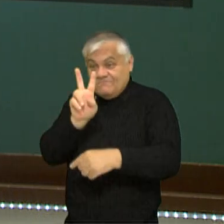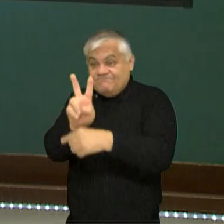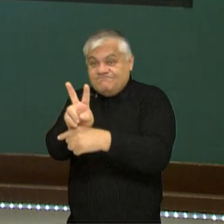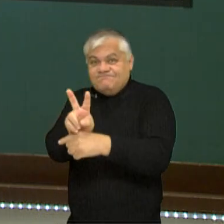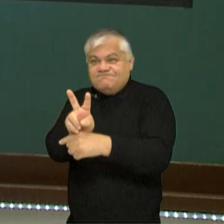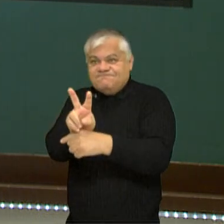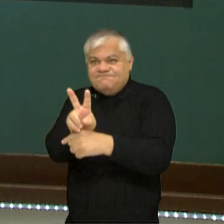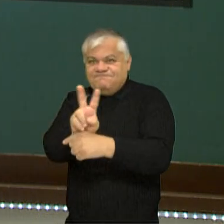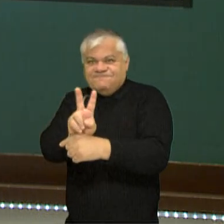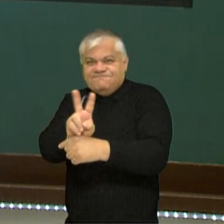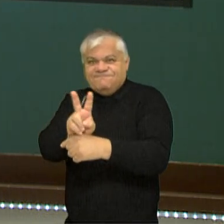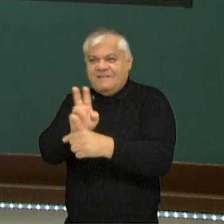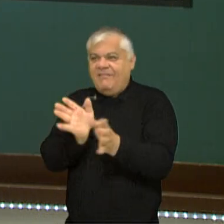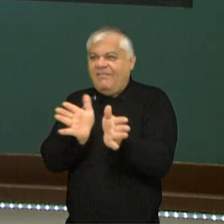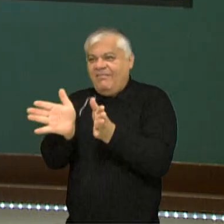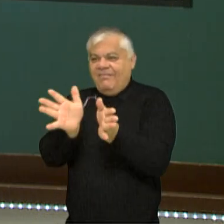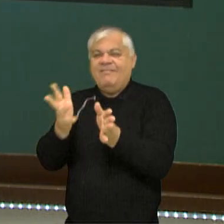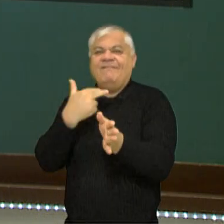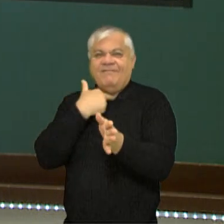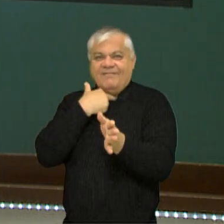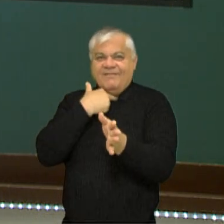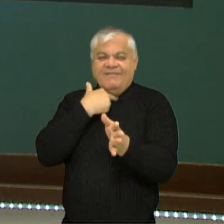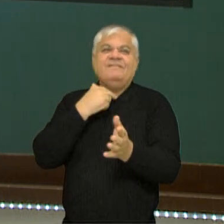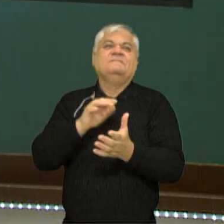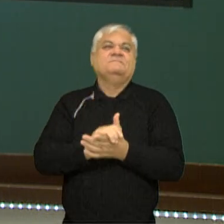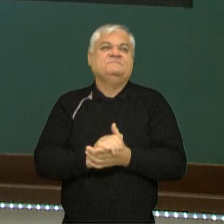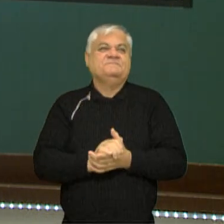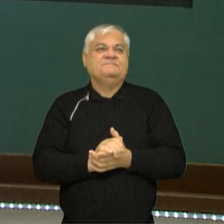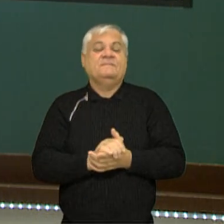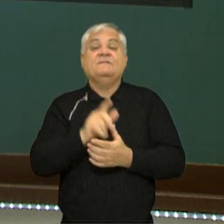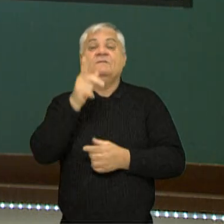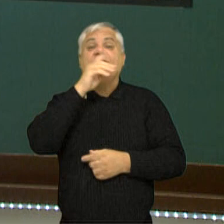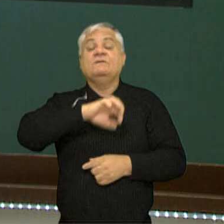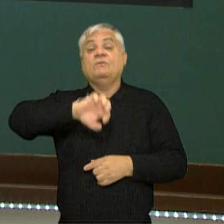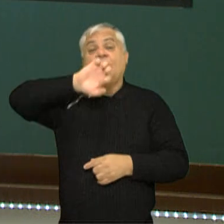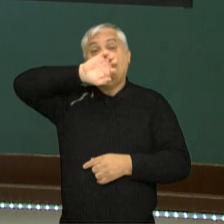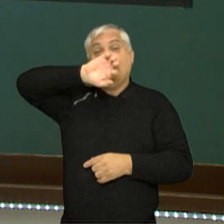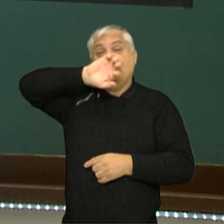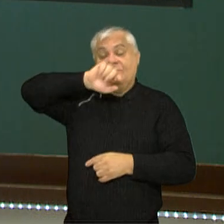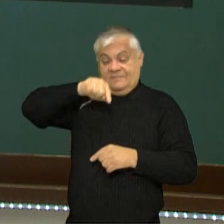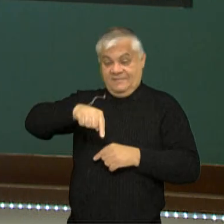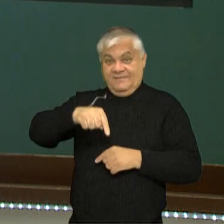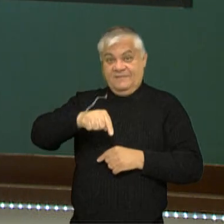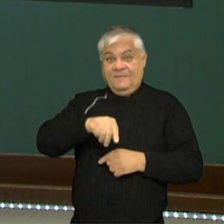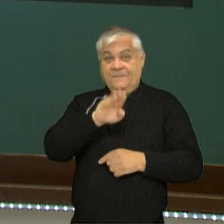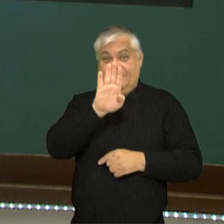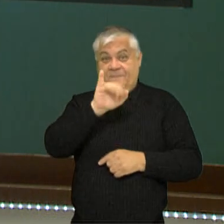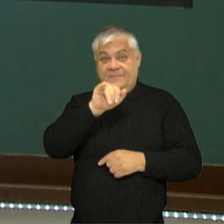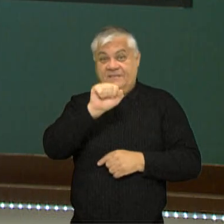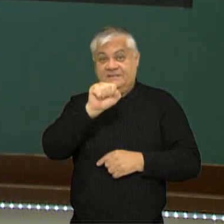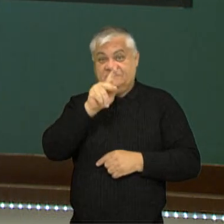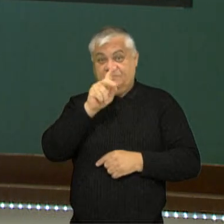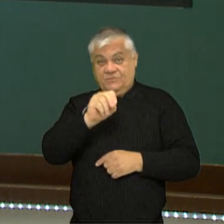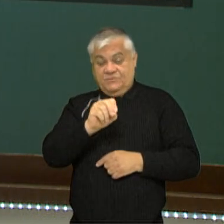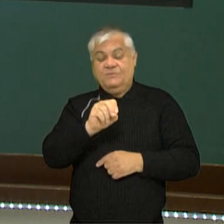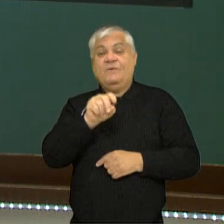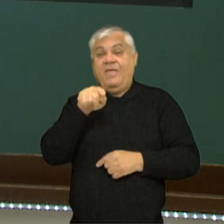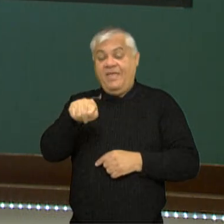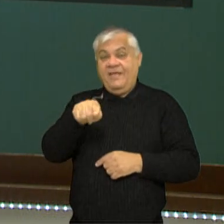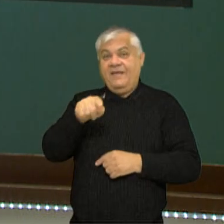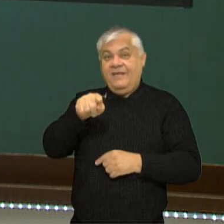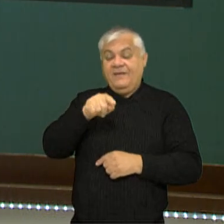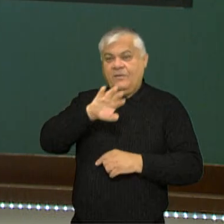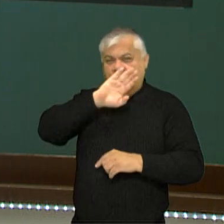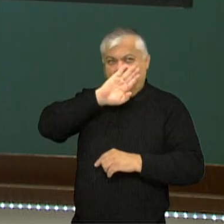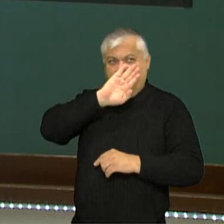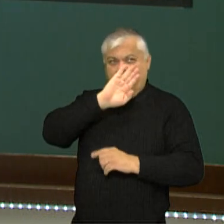tabuleiro, tá? Então, vejam que esse bispo aqui, nas casas, né, escuras, ataca